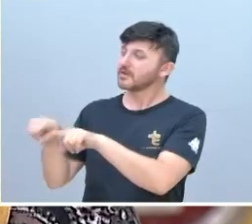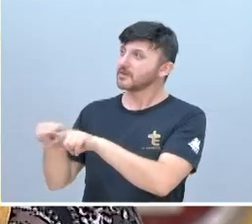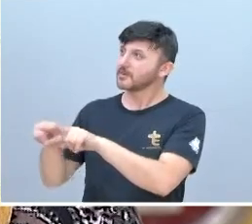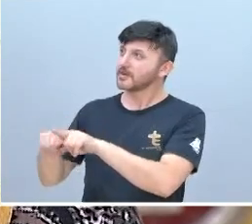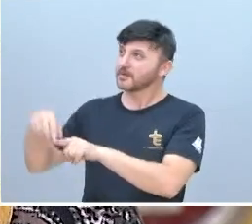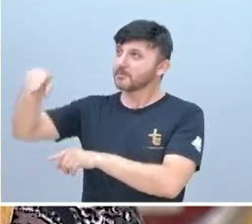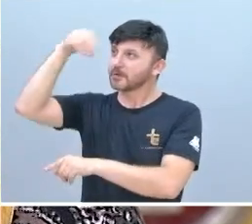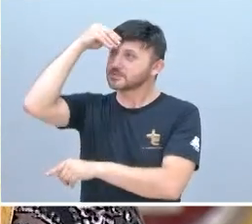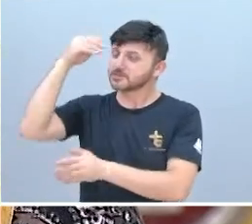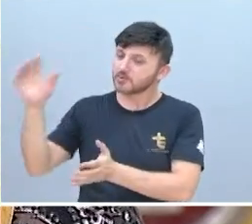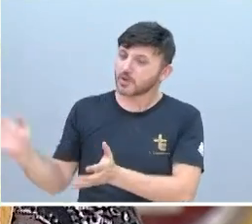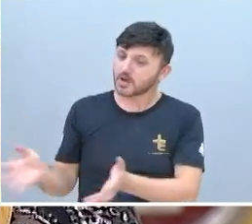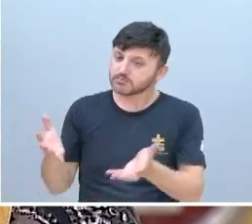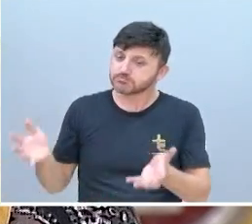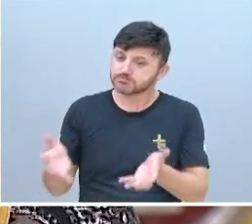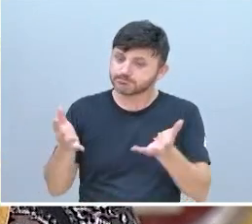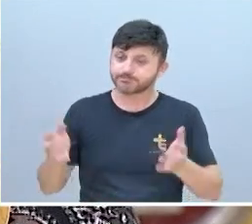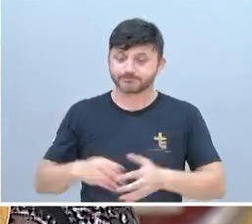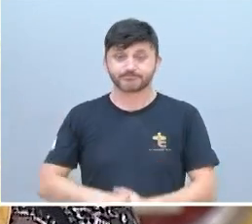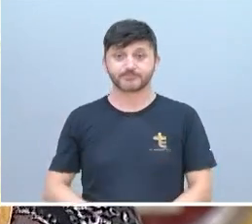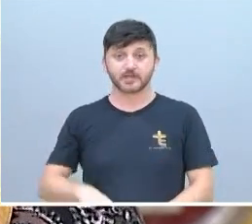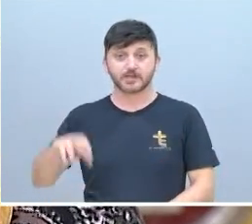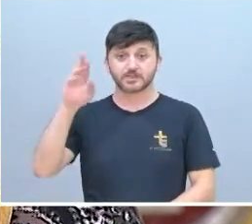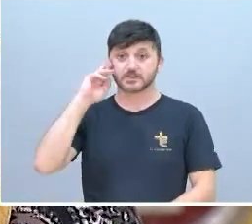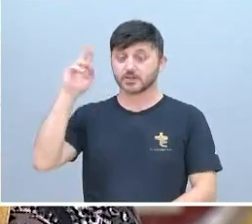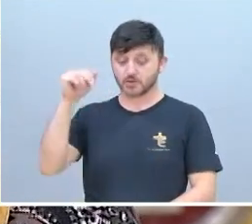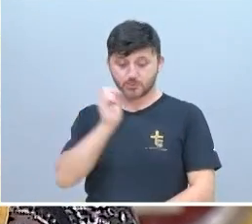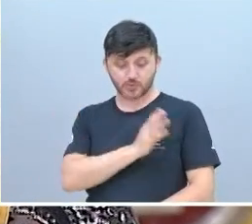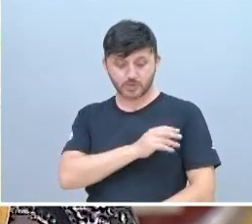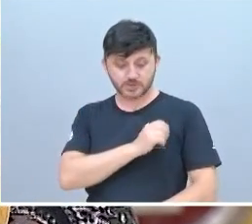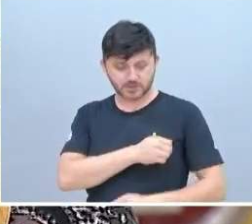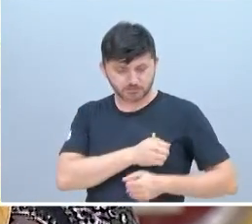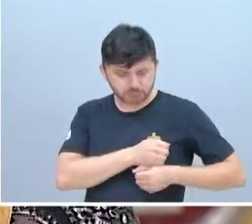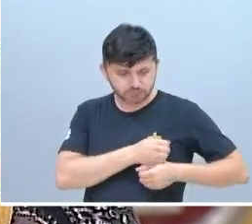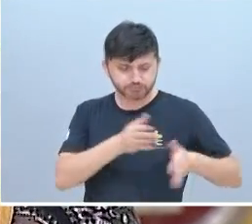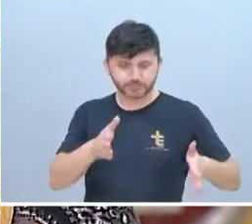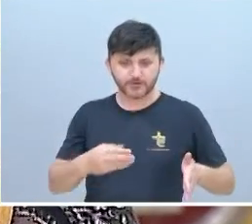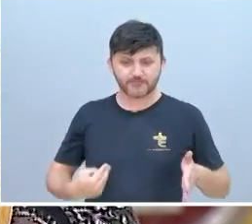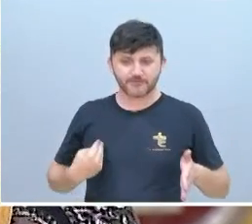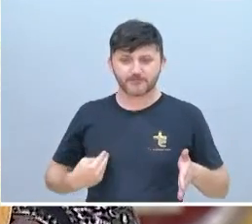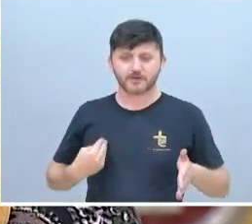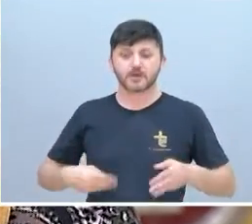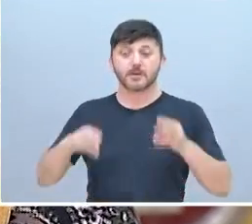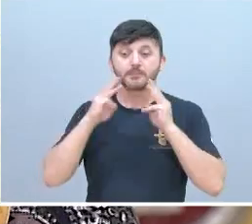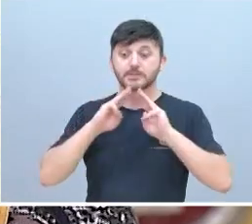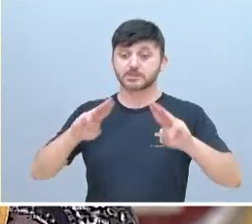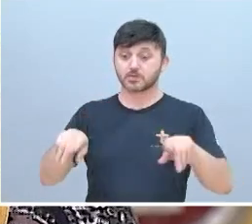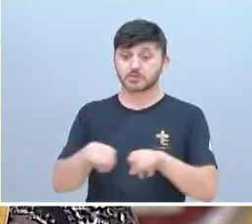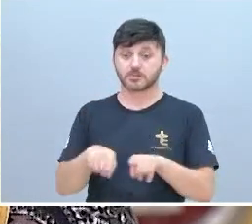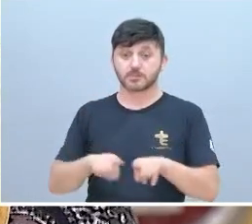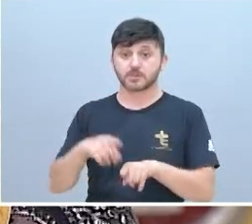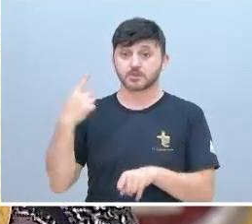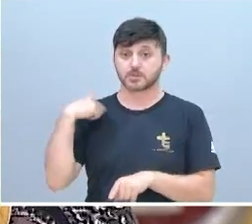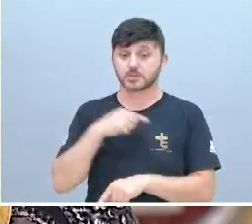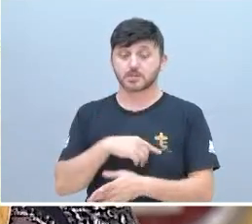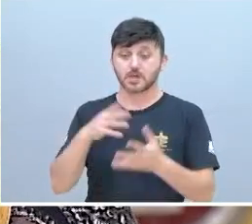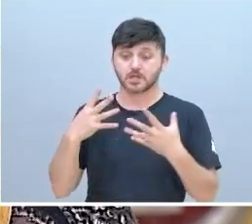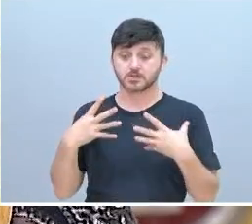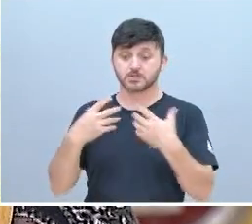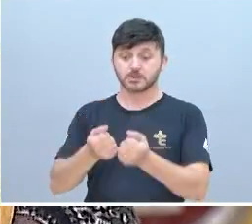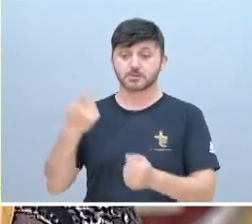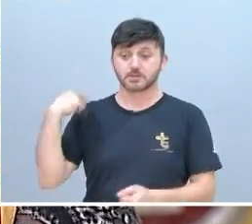Senhor, despertai em nossos corações o desejo de vivermos a missão que recebemos em